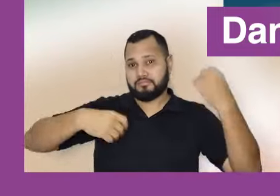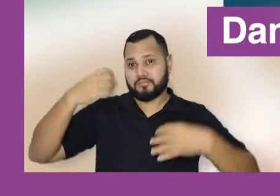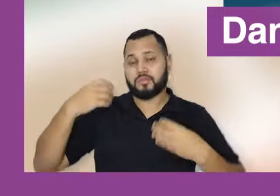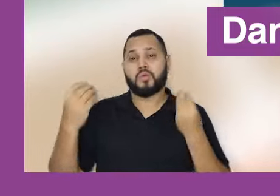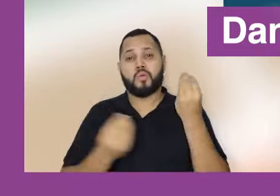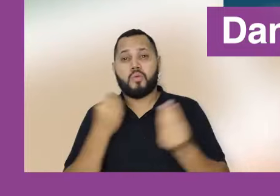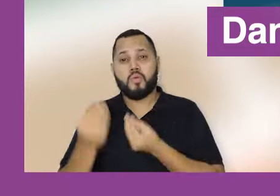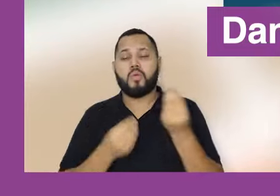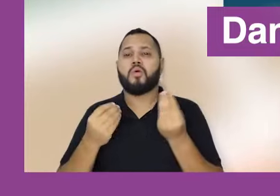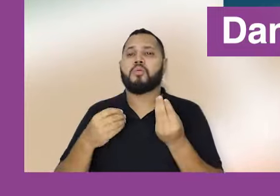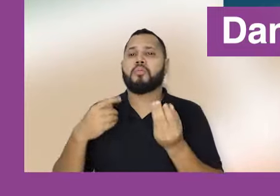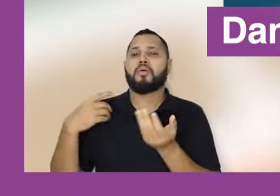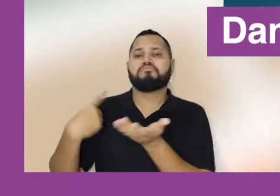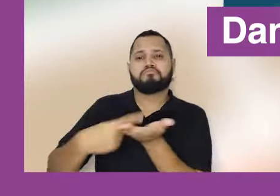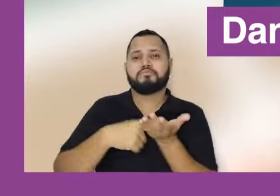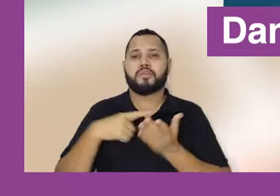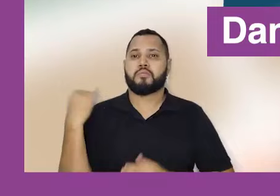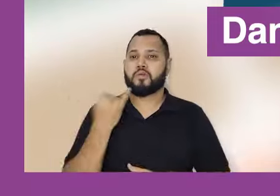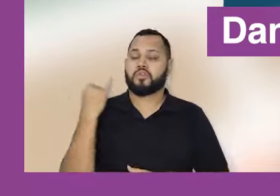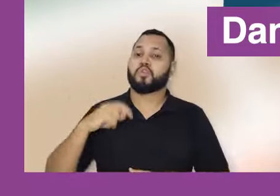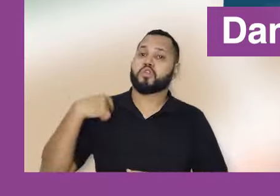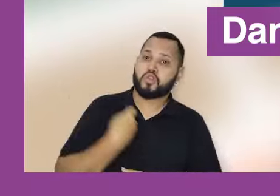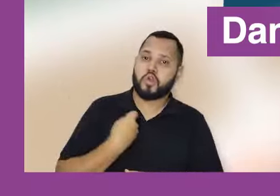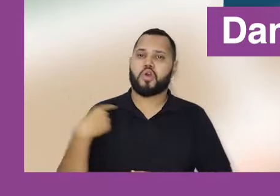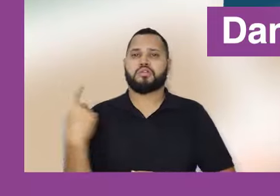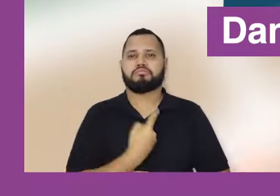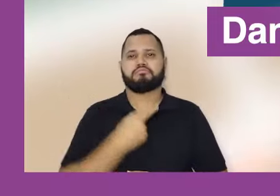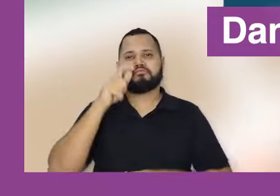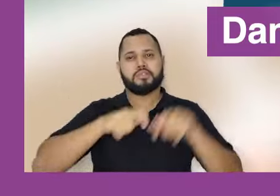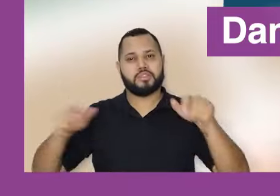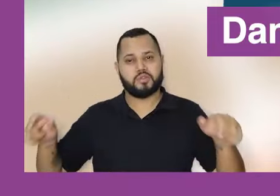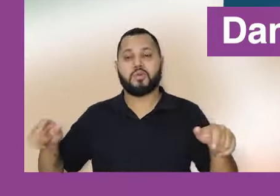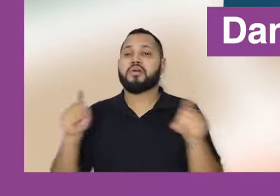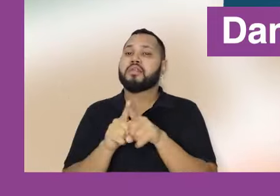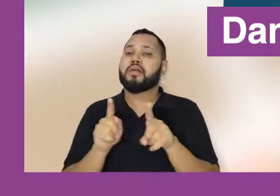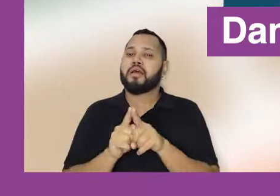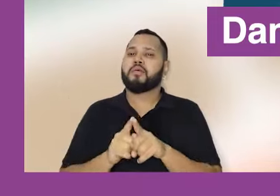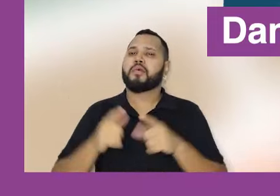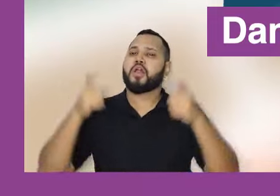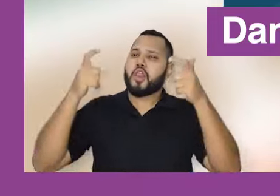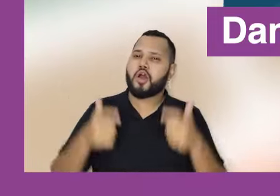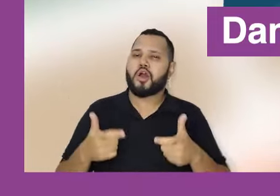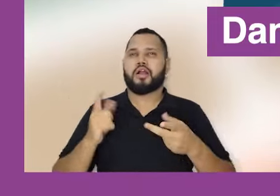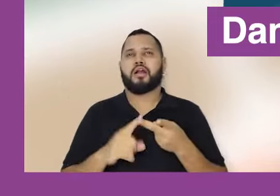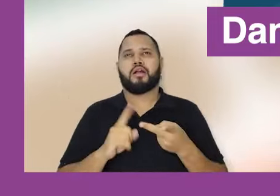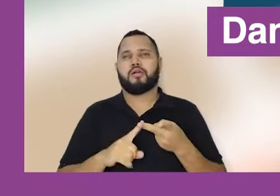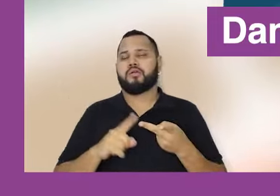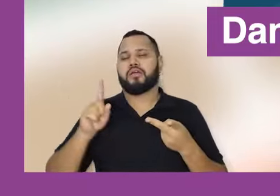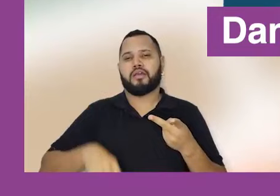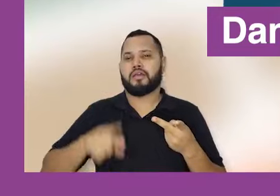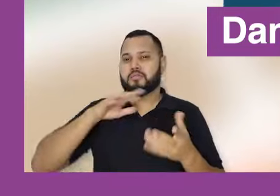essa agenda essa pauta tão importante que somos nós seres humanos pessoas e a nível local a